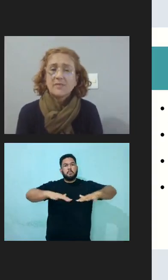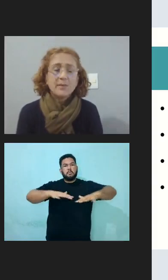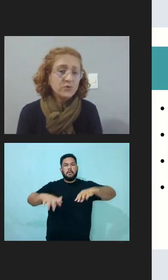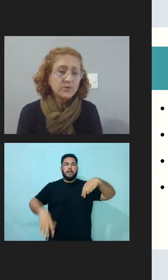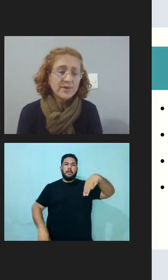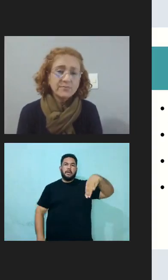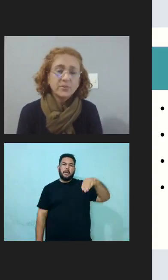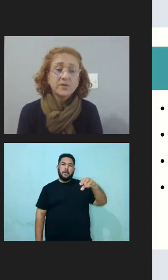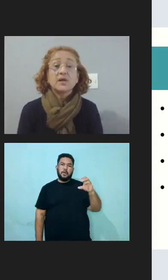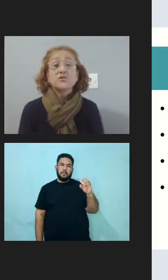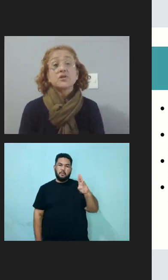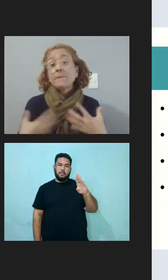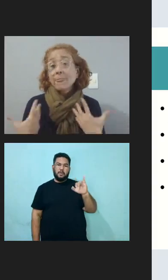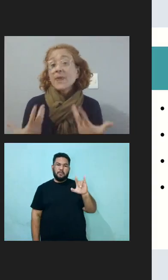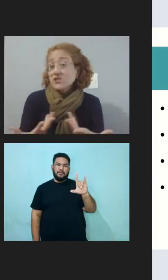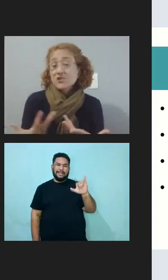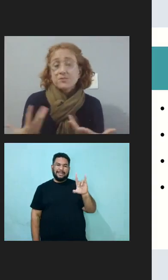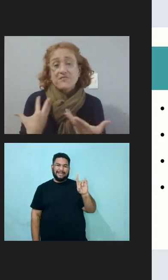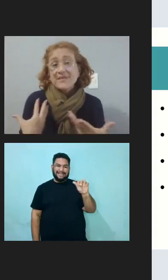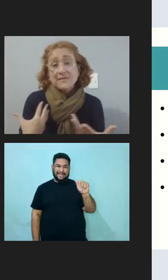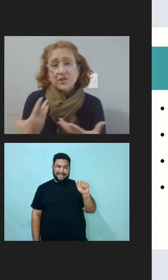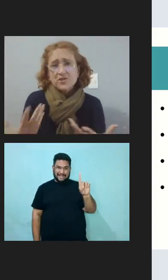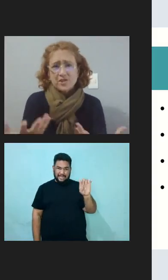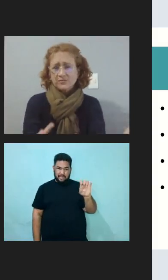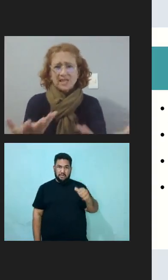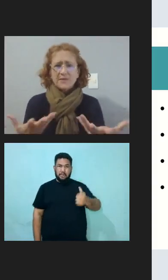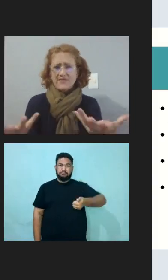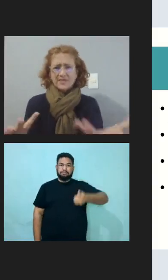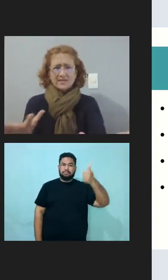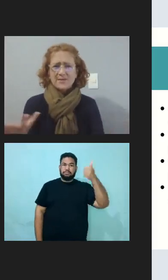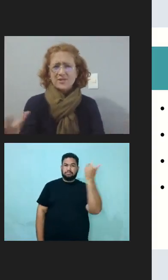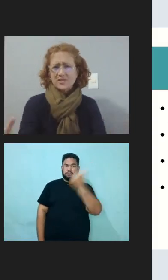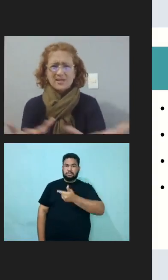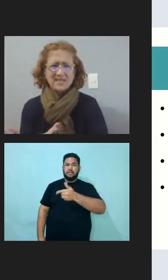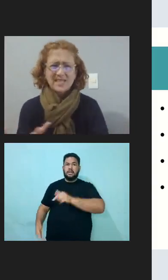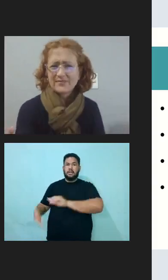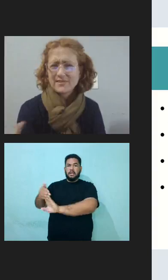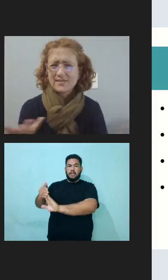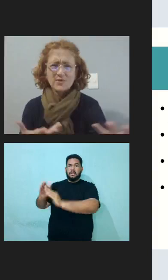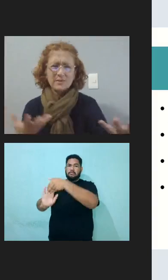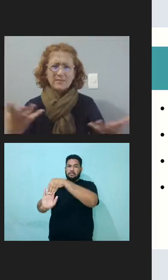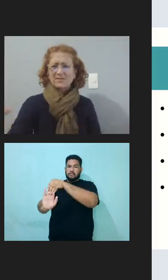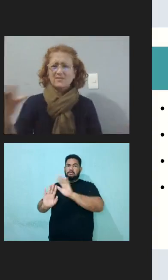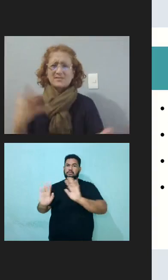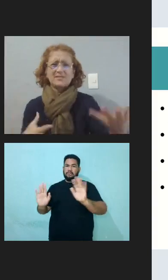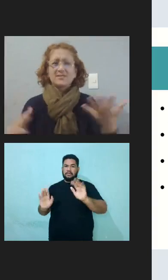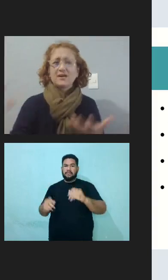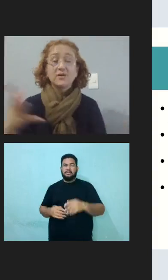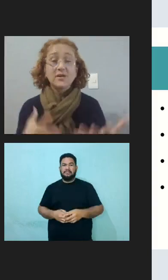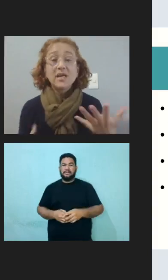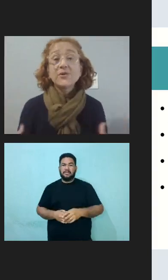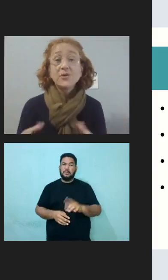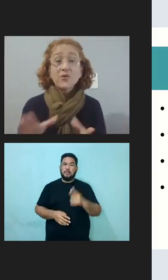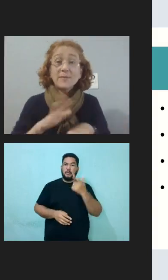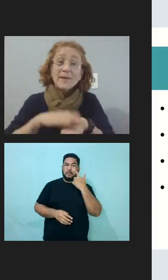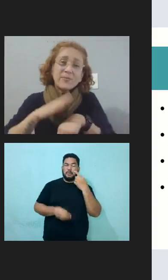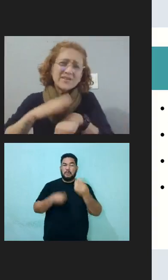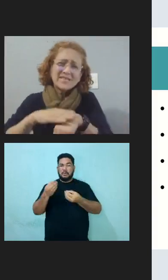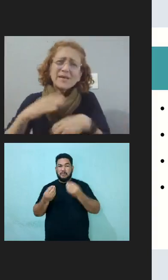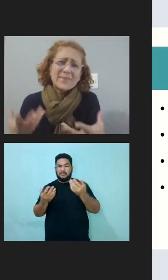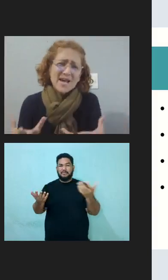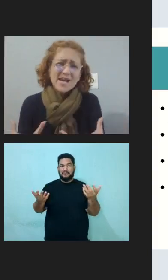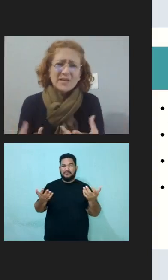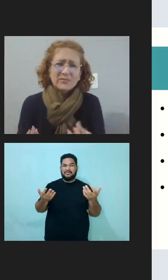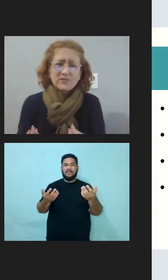É muito mais importante. A gente pode fazer, porque eu achei que não dava para fazer na cama. Eu achei, será que dá para fazer alongamento assim e tal? Porque é bom fazer